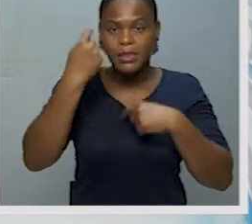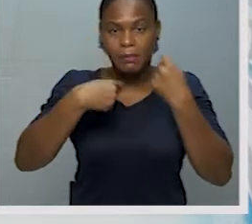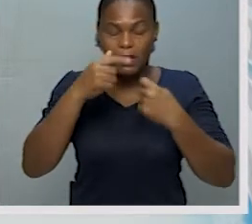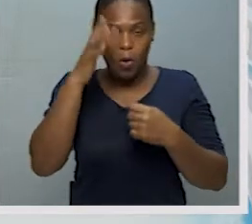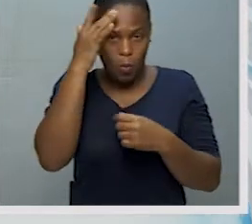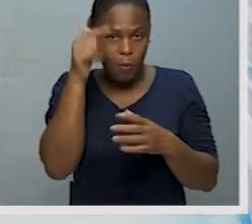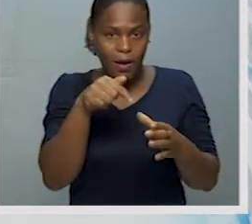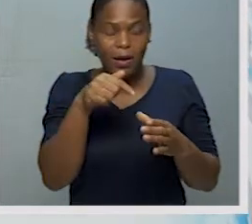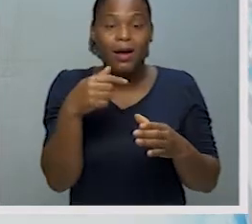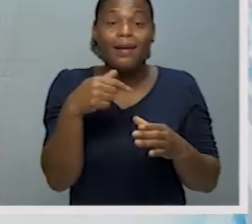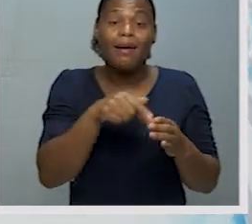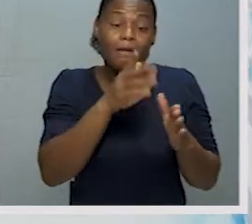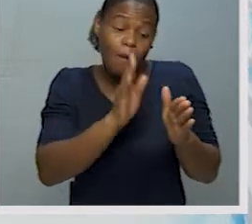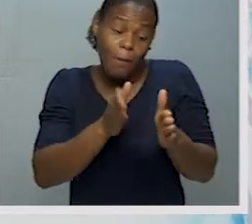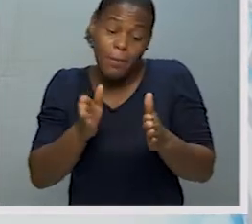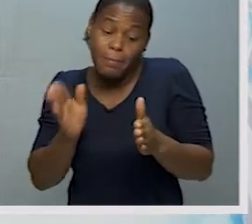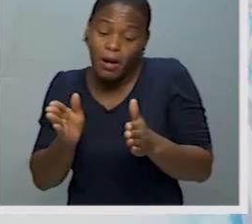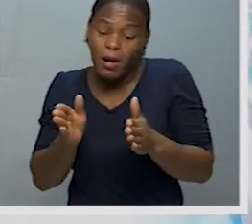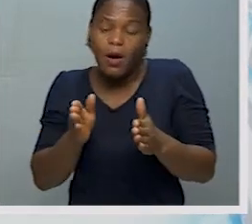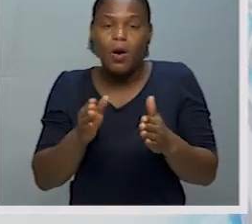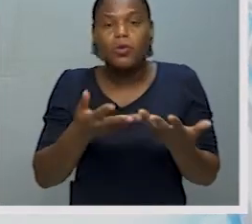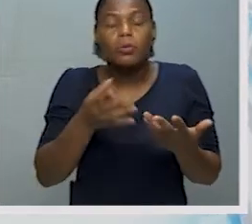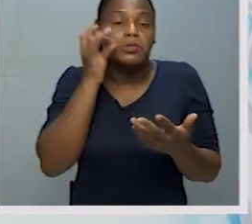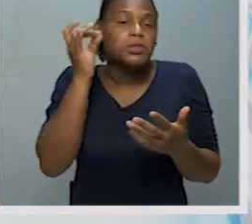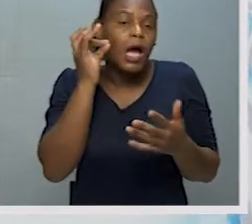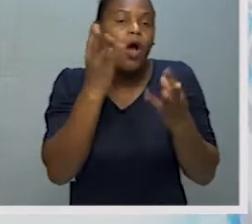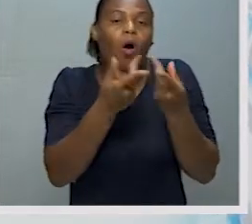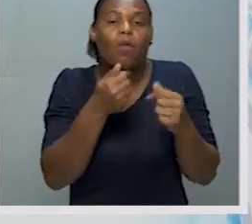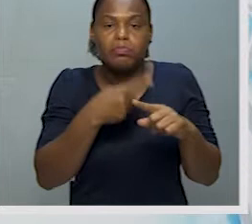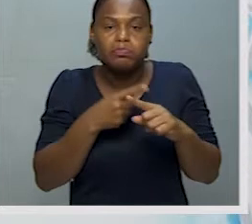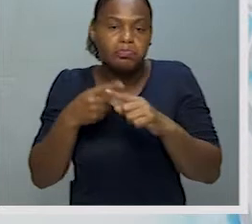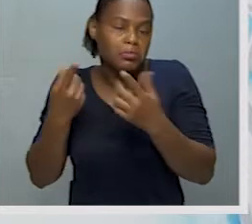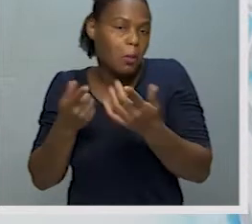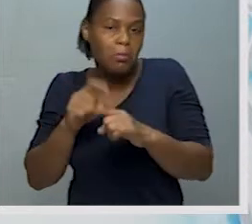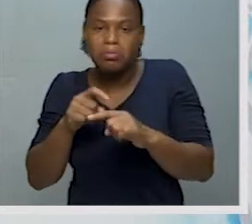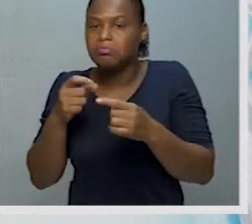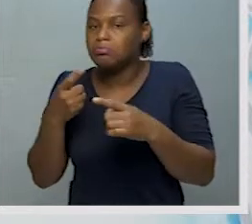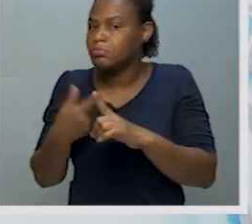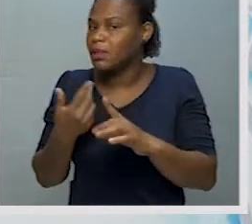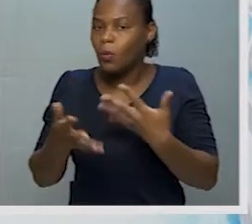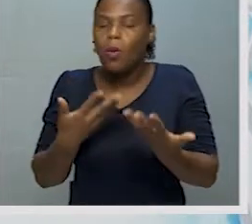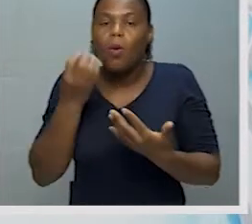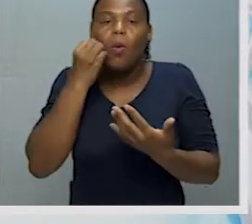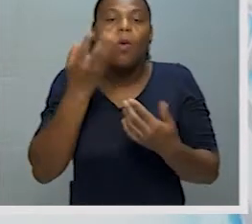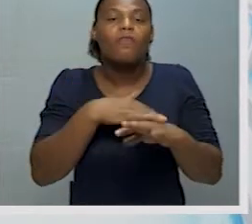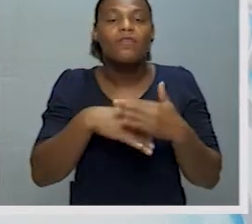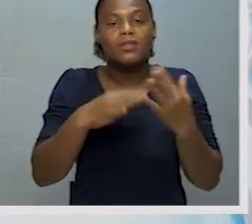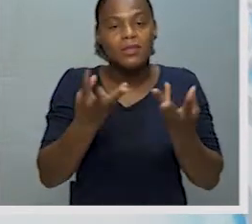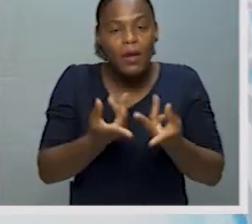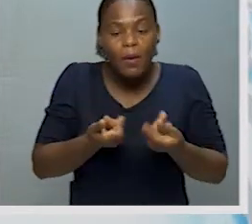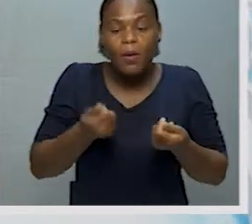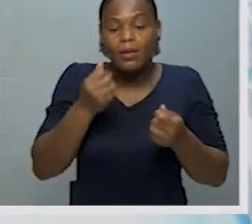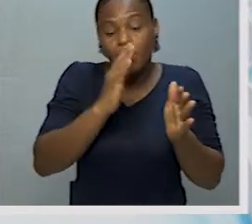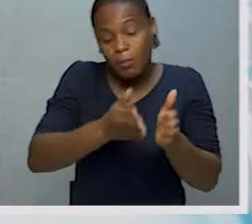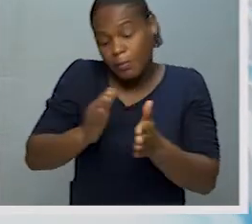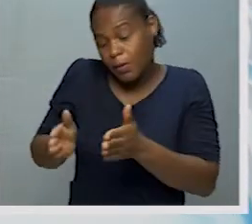expressões vamos ter uma sequência de operações. Como resolver essas expressões